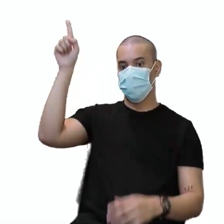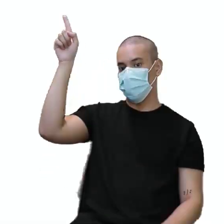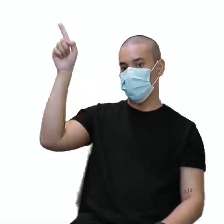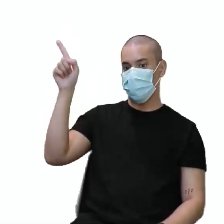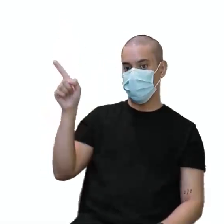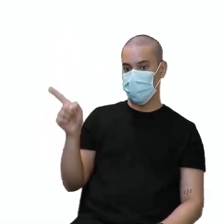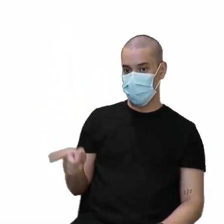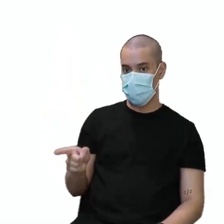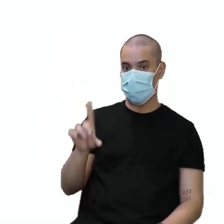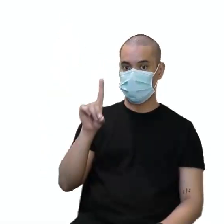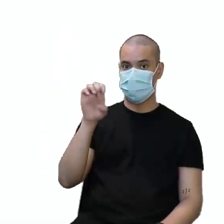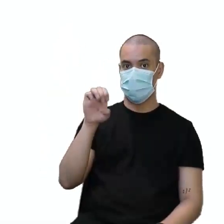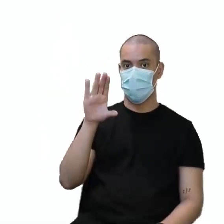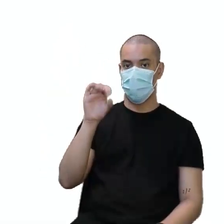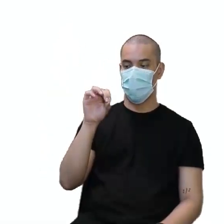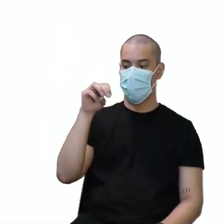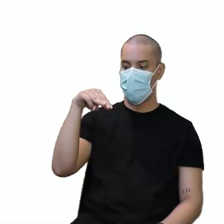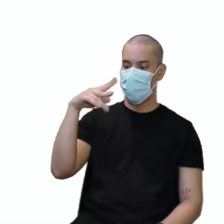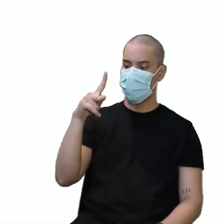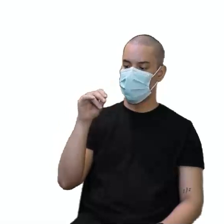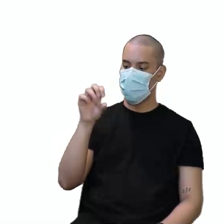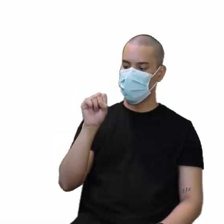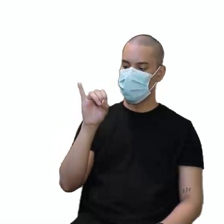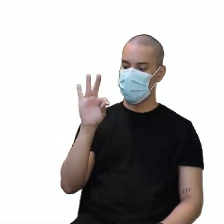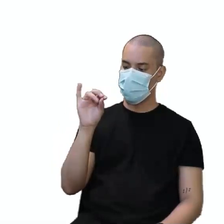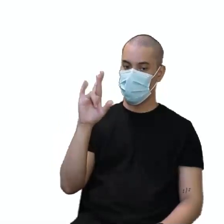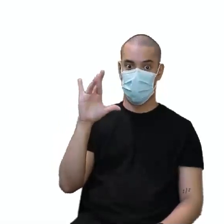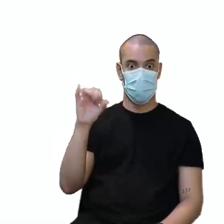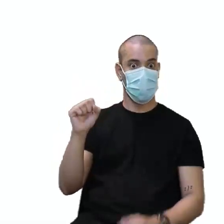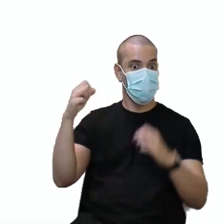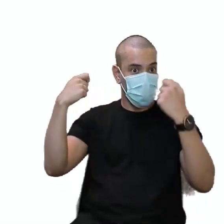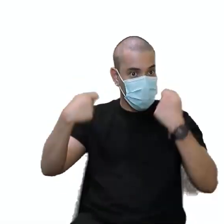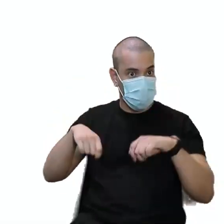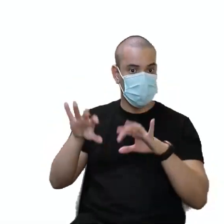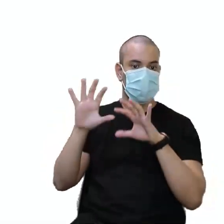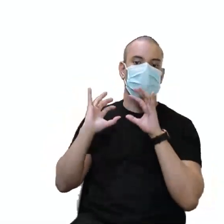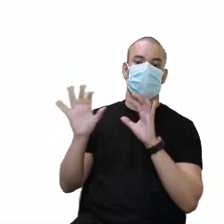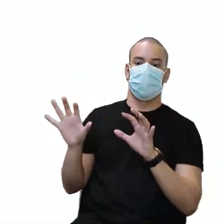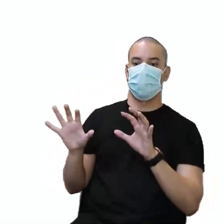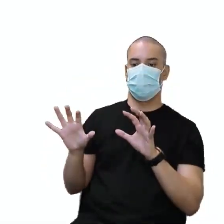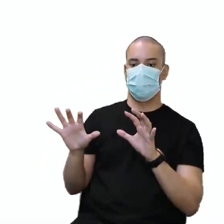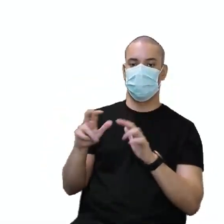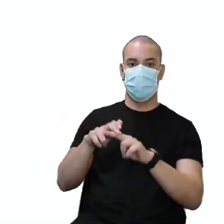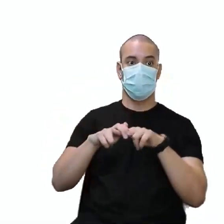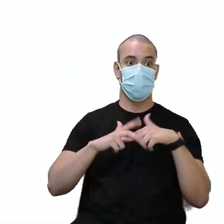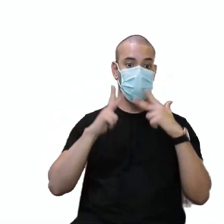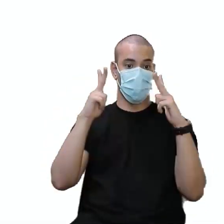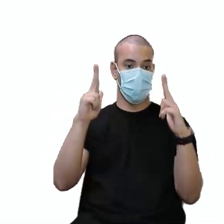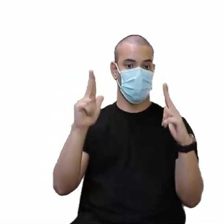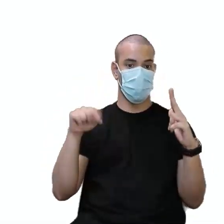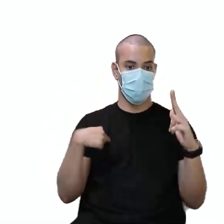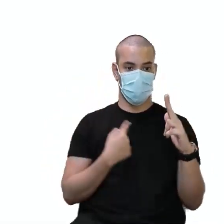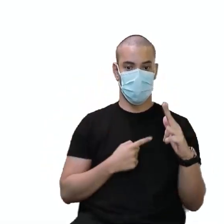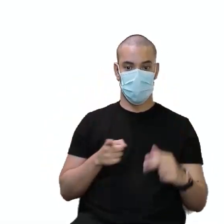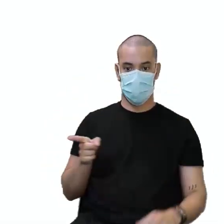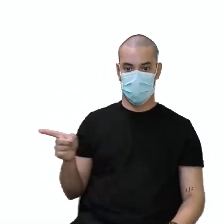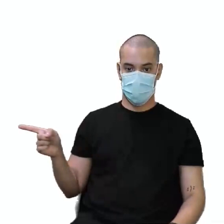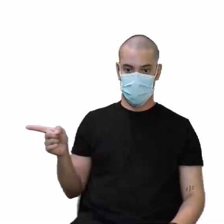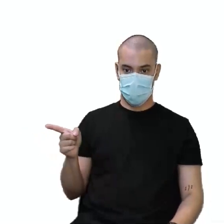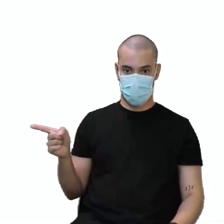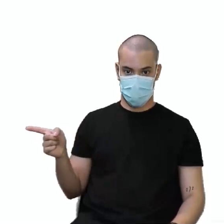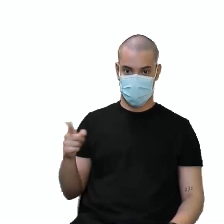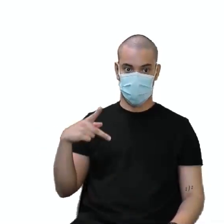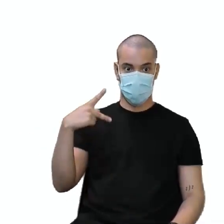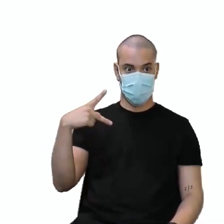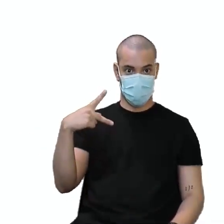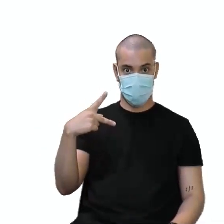decompositores. Tem que ter, tá bom? E aí, a gente está vendo aqui que, como nos produtores, você